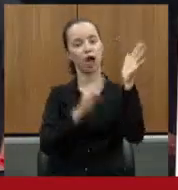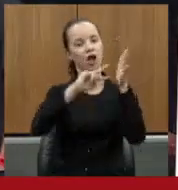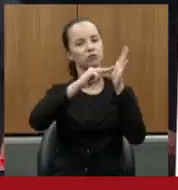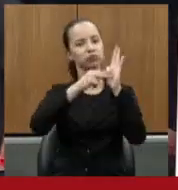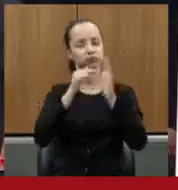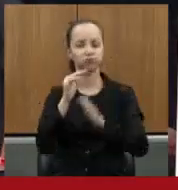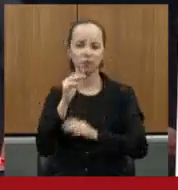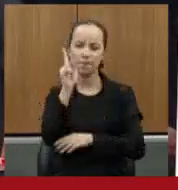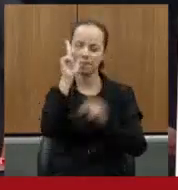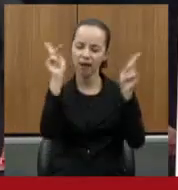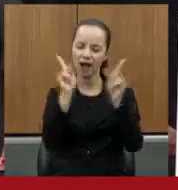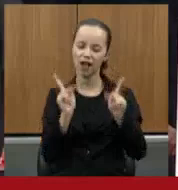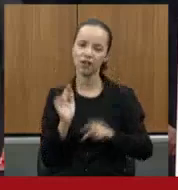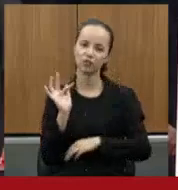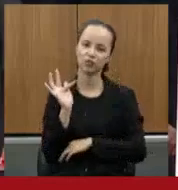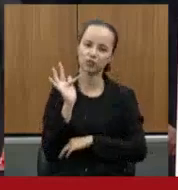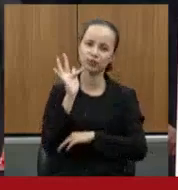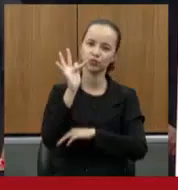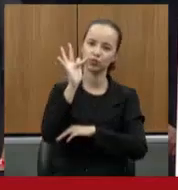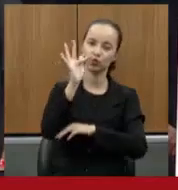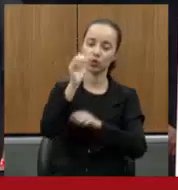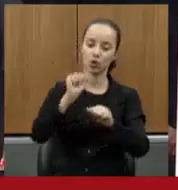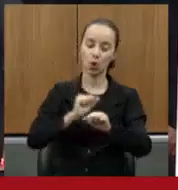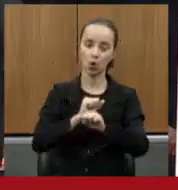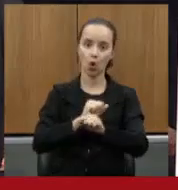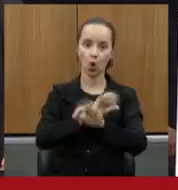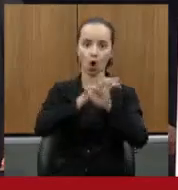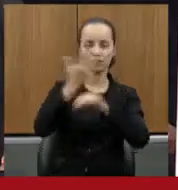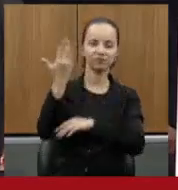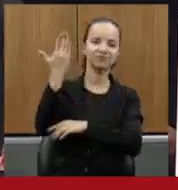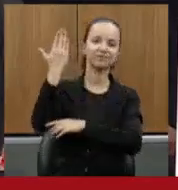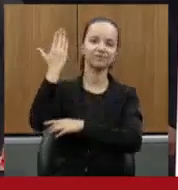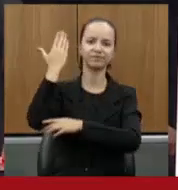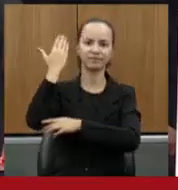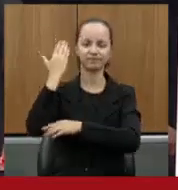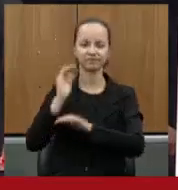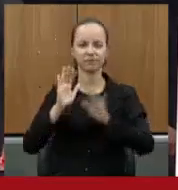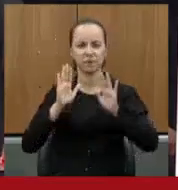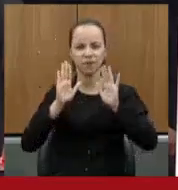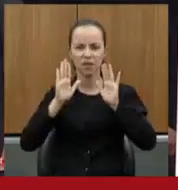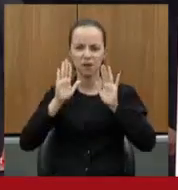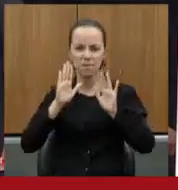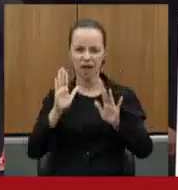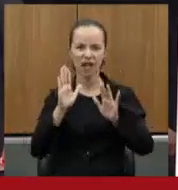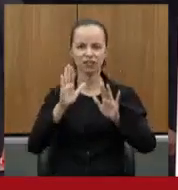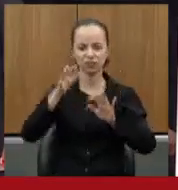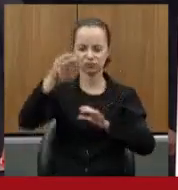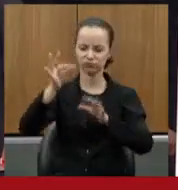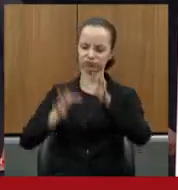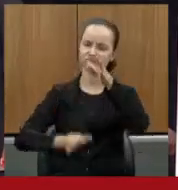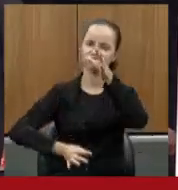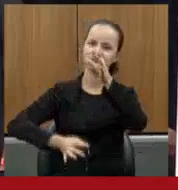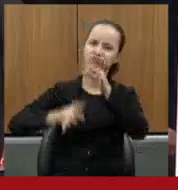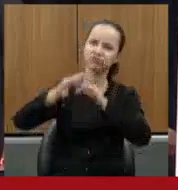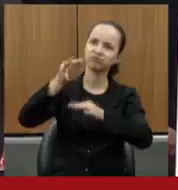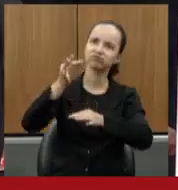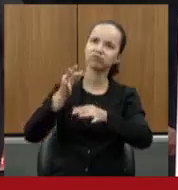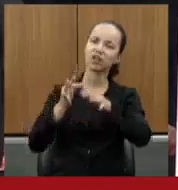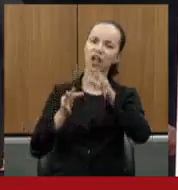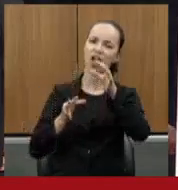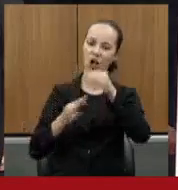paz no futuro e glória no passado. Nas neves da justiça clama